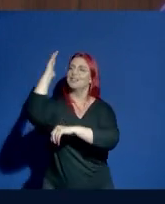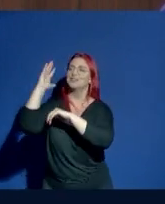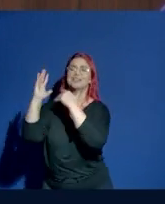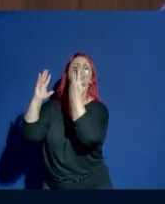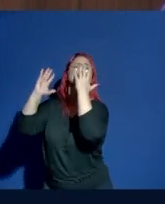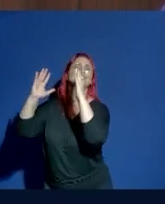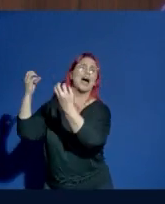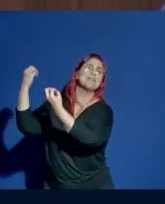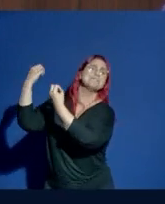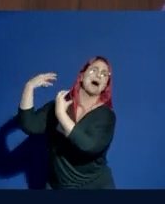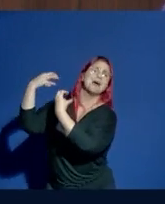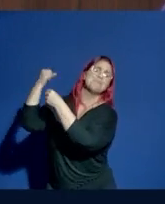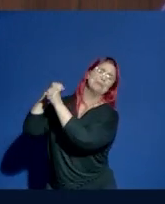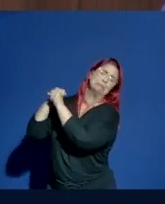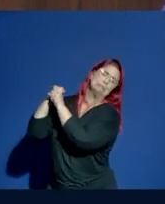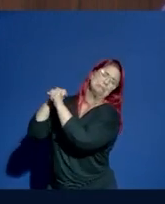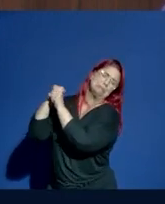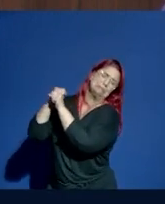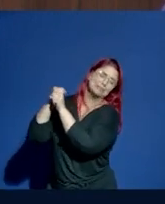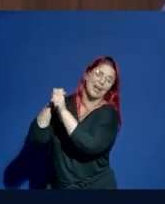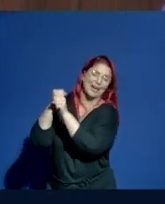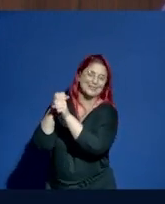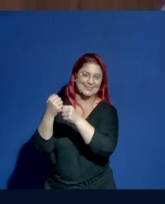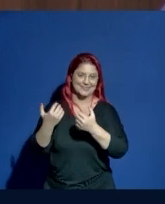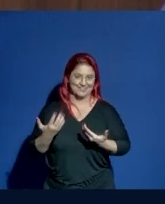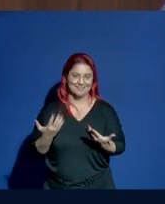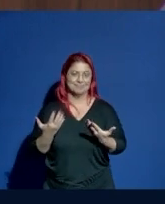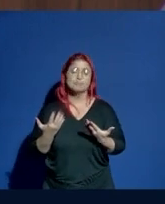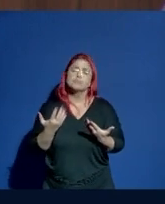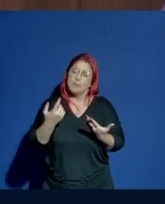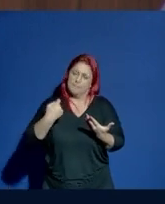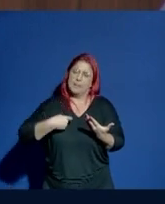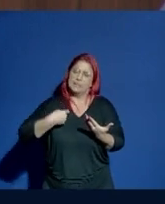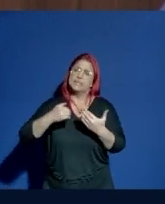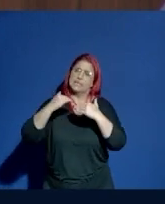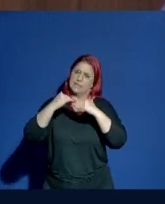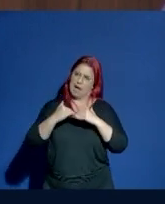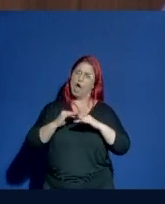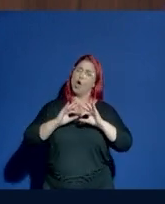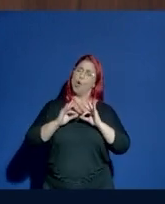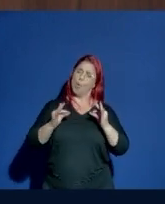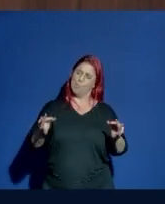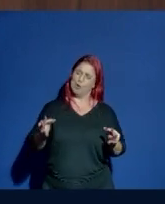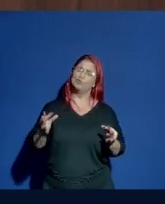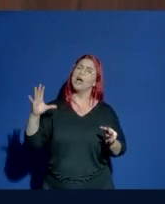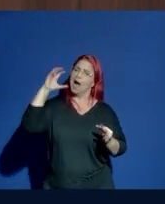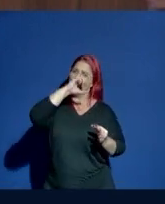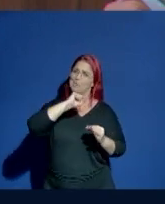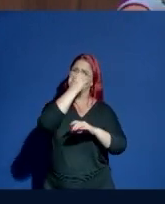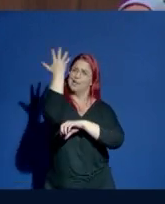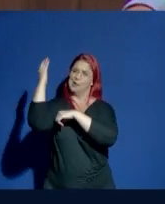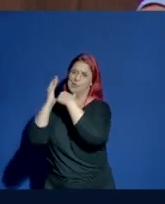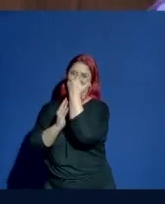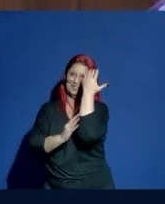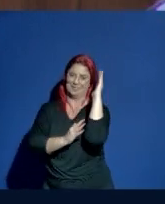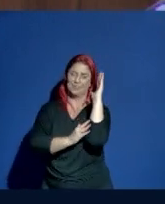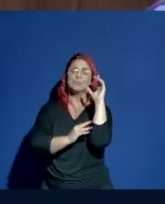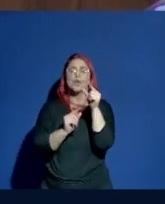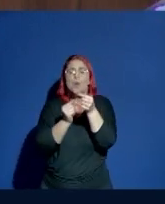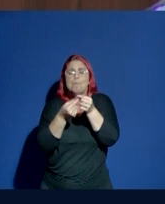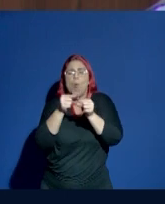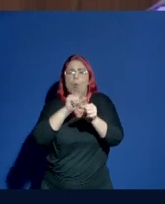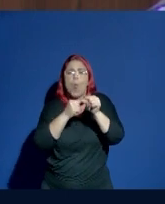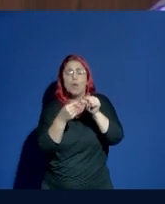há milhões e milhões de anos. E acho que a gente tem que ter a humildade de aprender um pouco com eles. E esses micro-organismos, esses